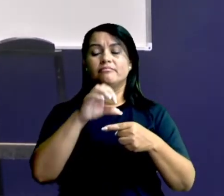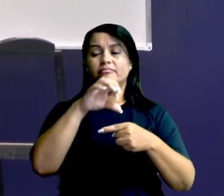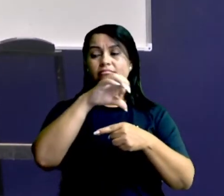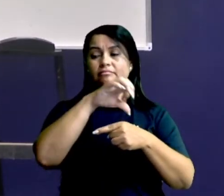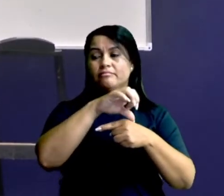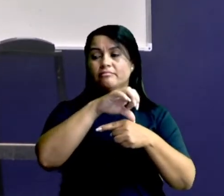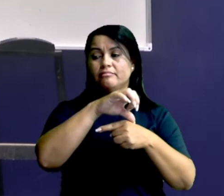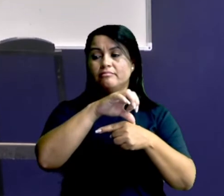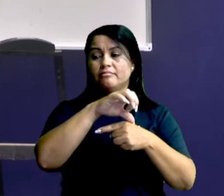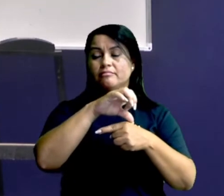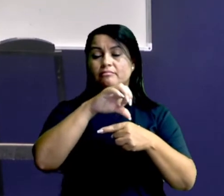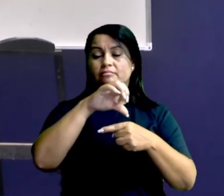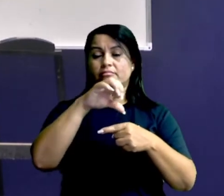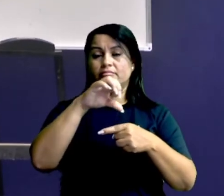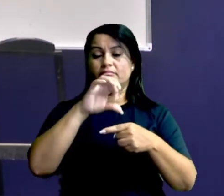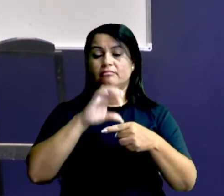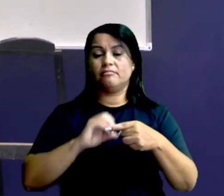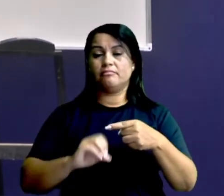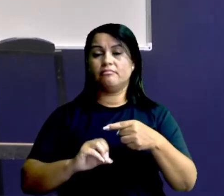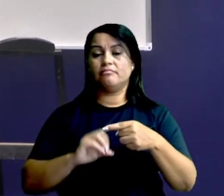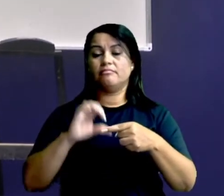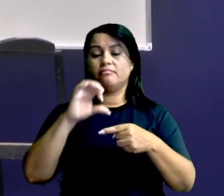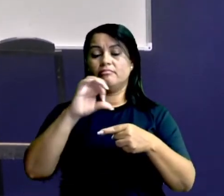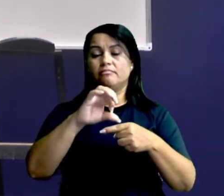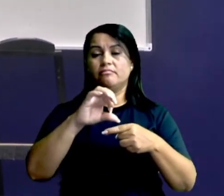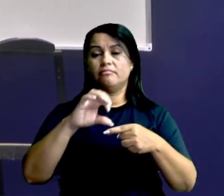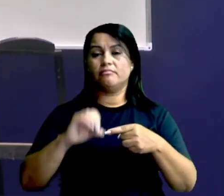um zero aqui, ó. Tenho que trazer também para cá.